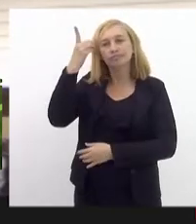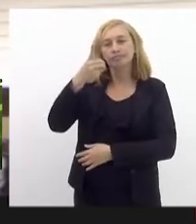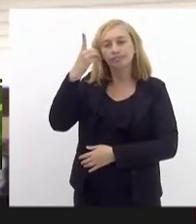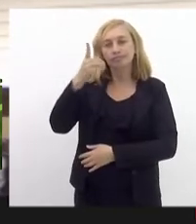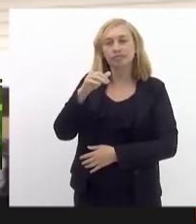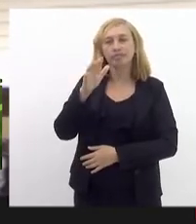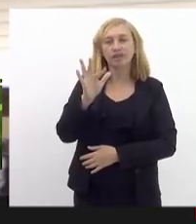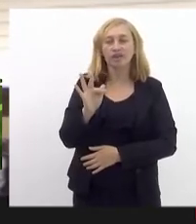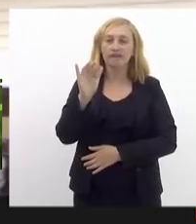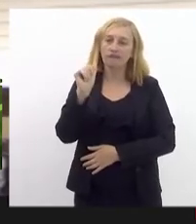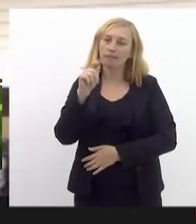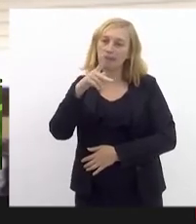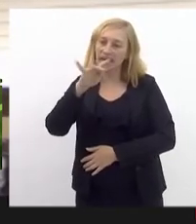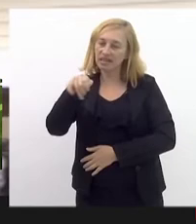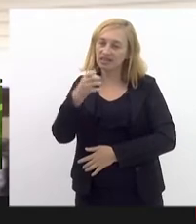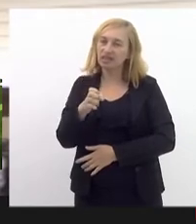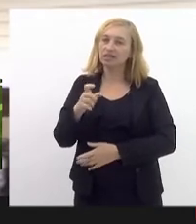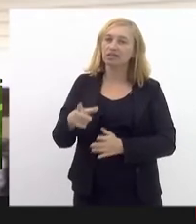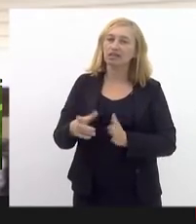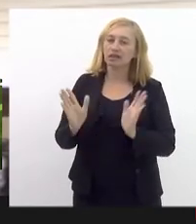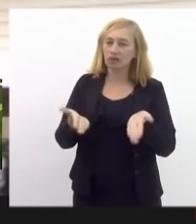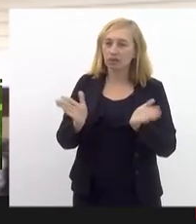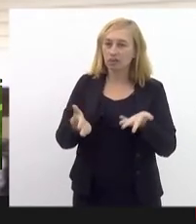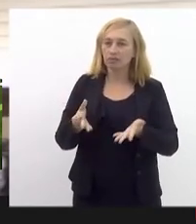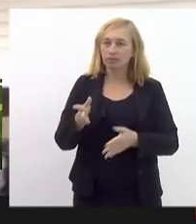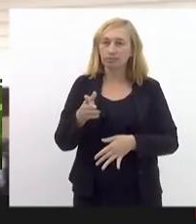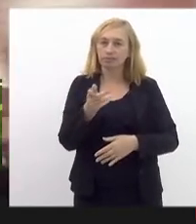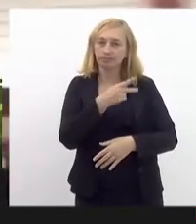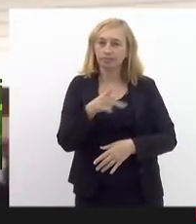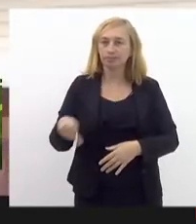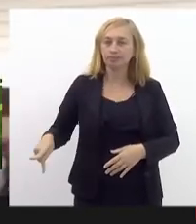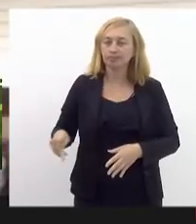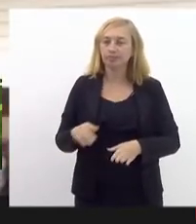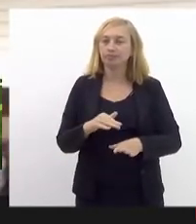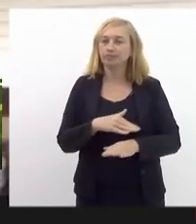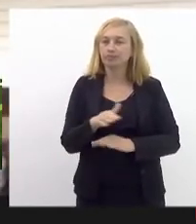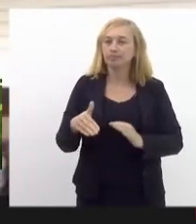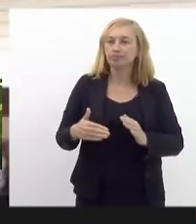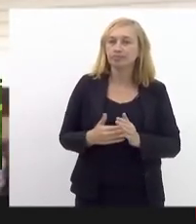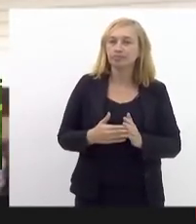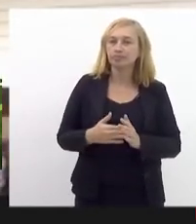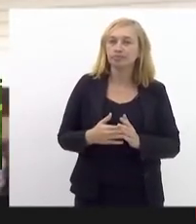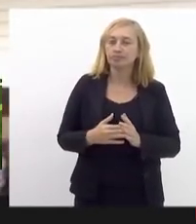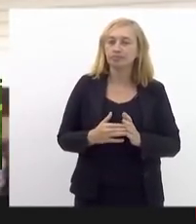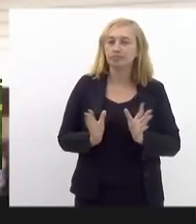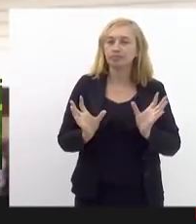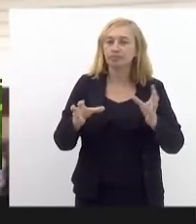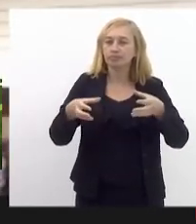agora como presidente, a gente tem que ter, né, toda a cadeia, né,